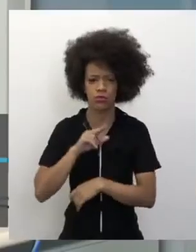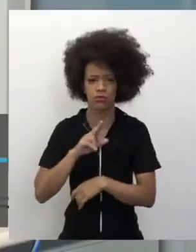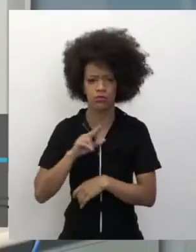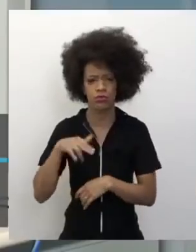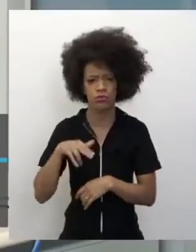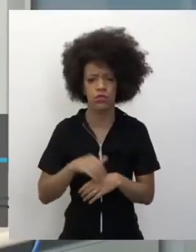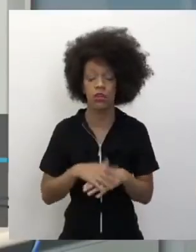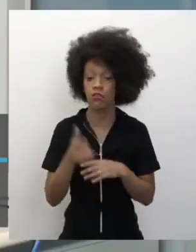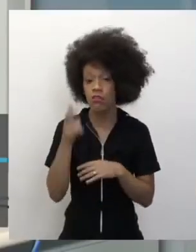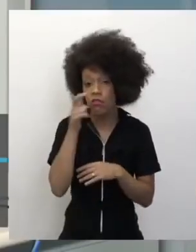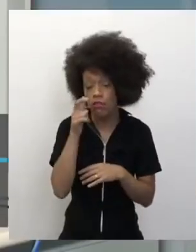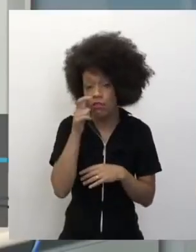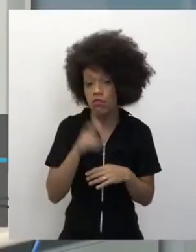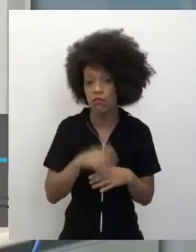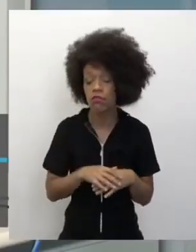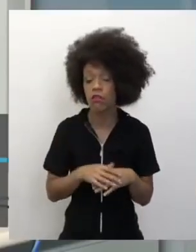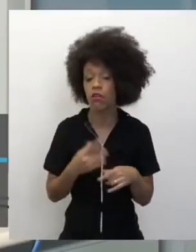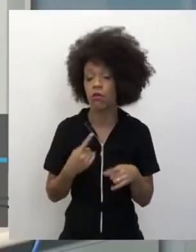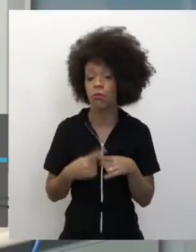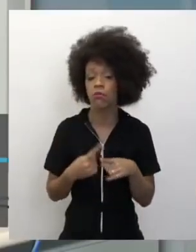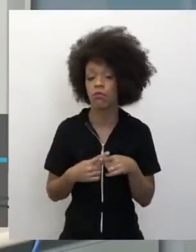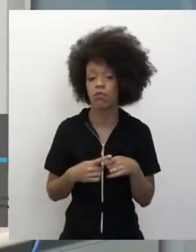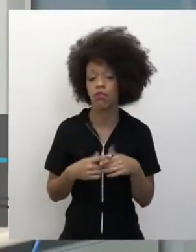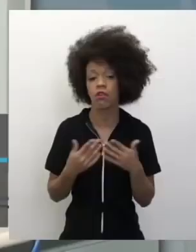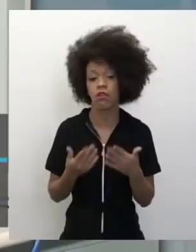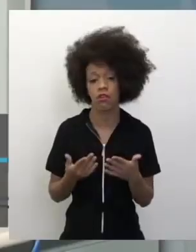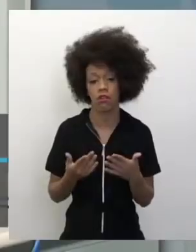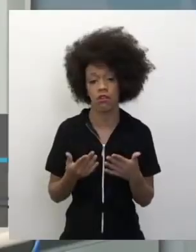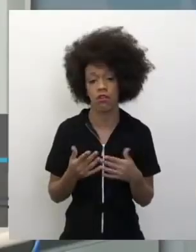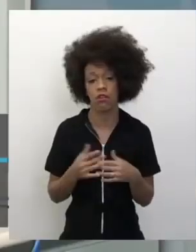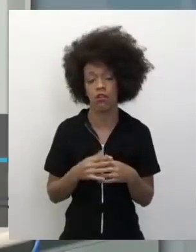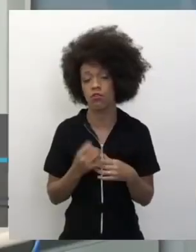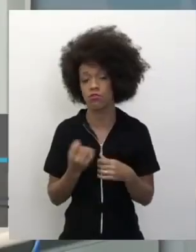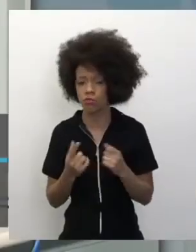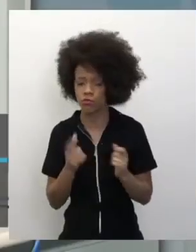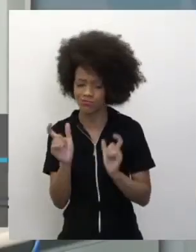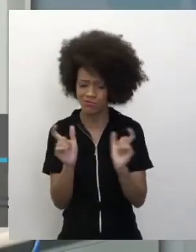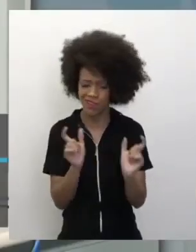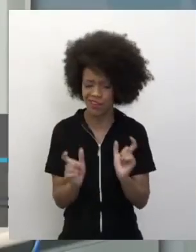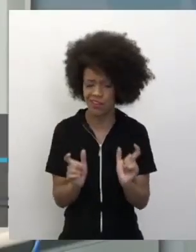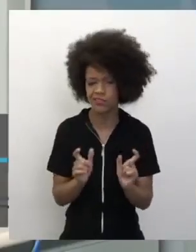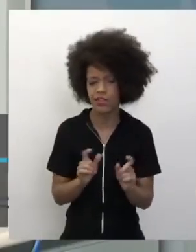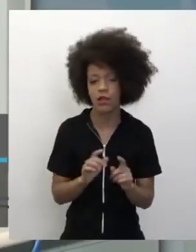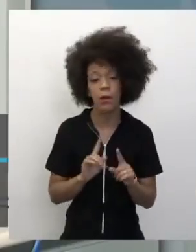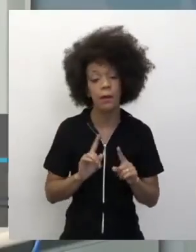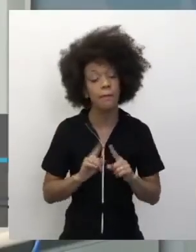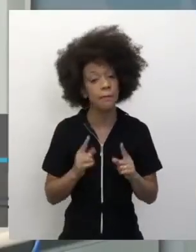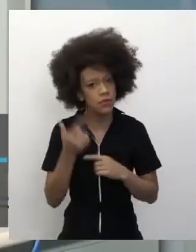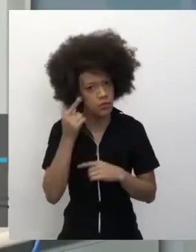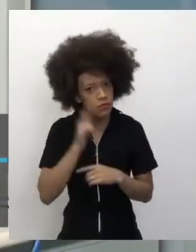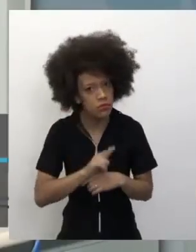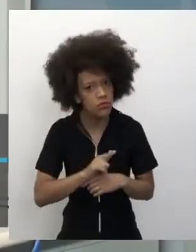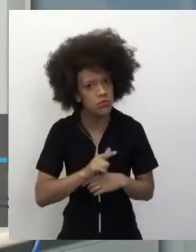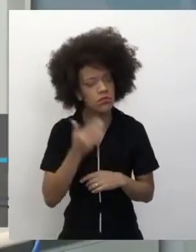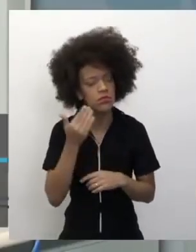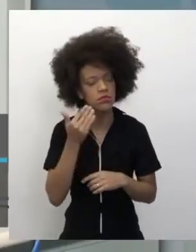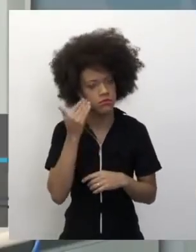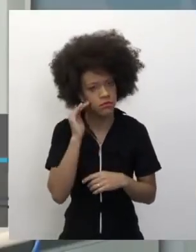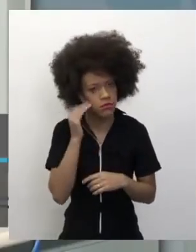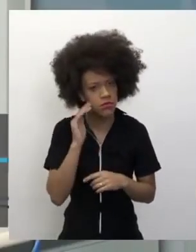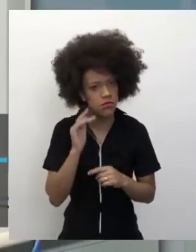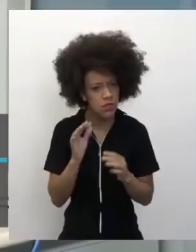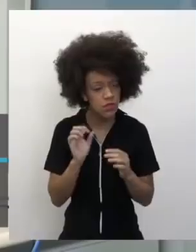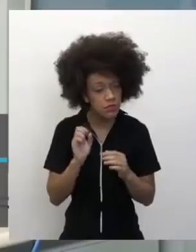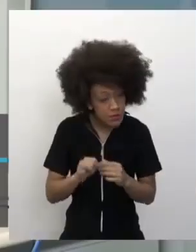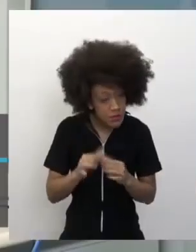porém interessante. Ele acaba deixando a gente meio doido com tantas palavras, vírgulas, mas conseguimos entender se prestarmos bem